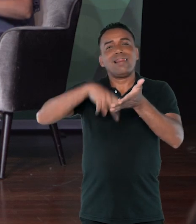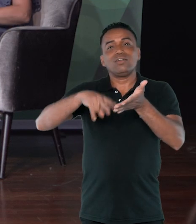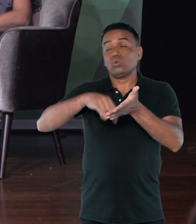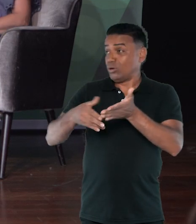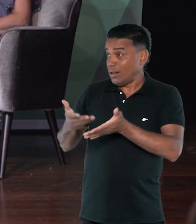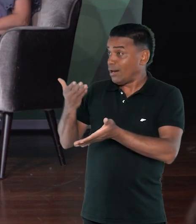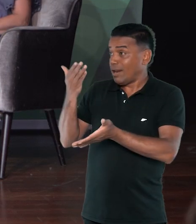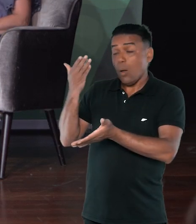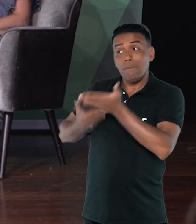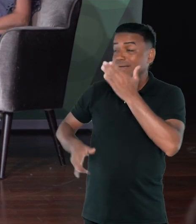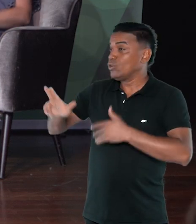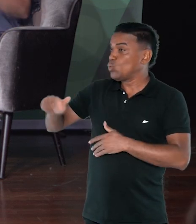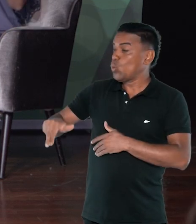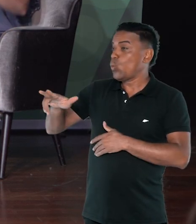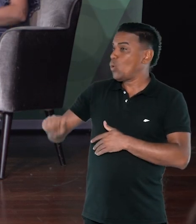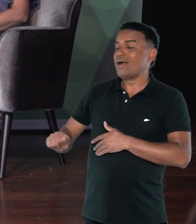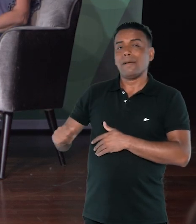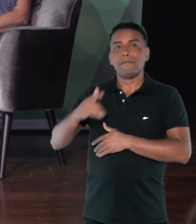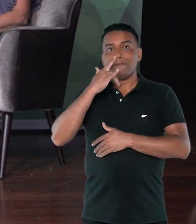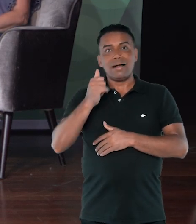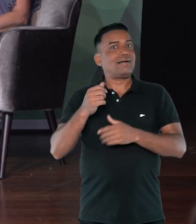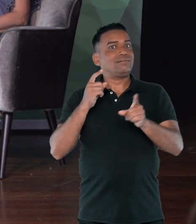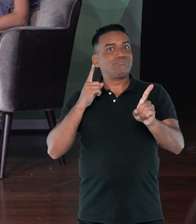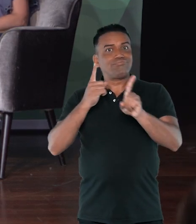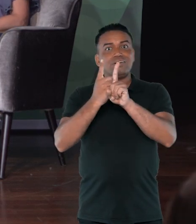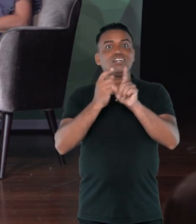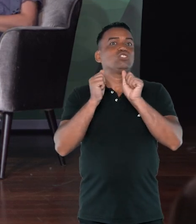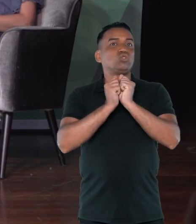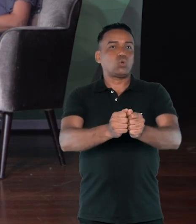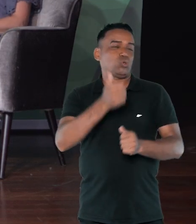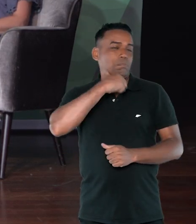pede um ouvir o post. pai, saber do pai. Meu pai está atrás da minha mãe.